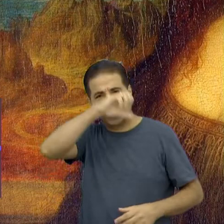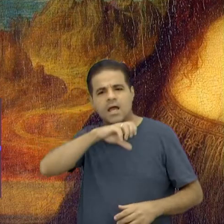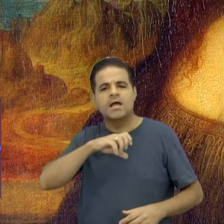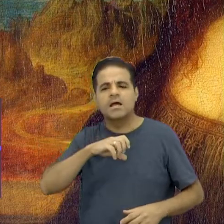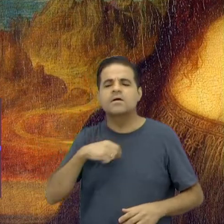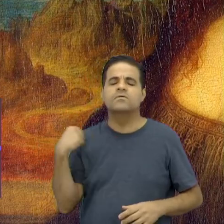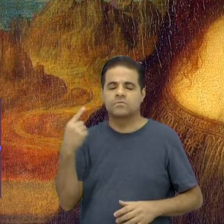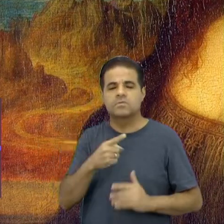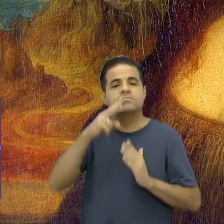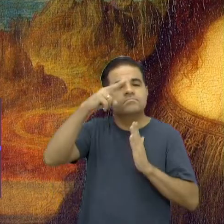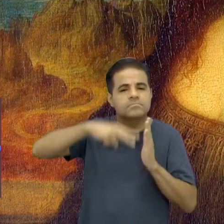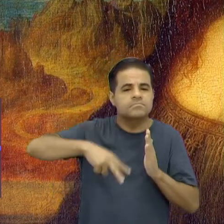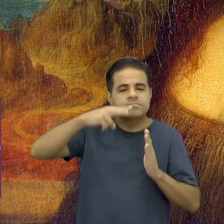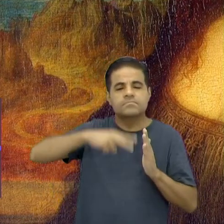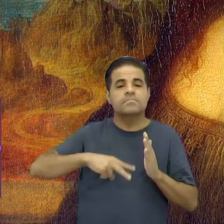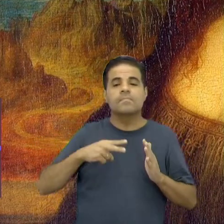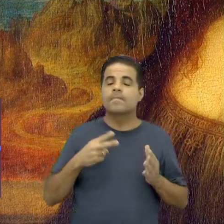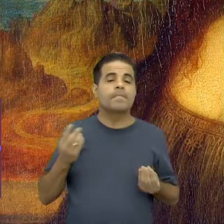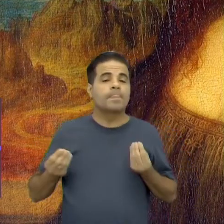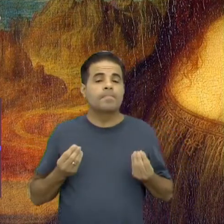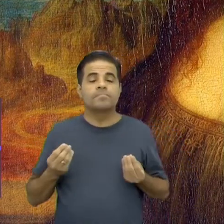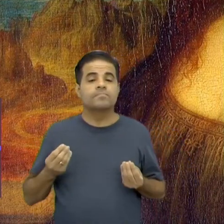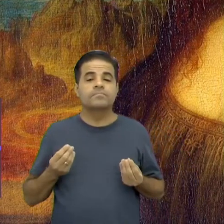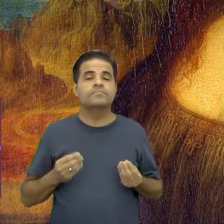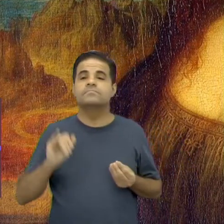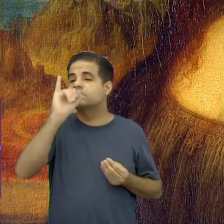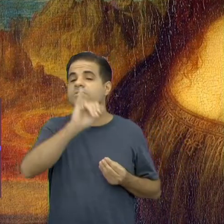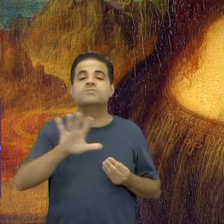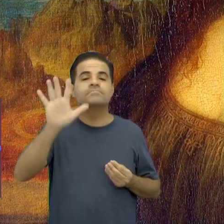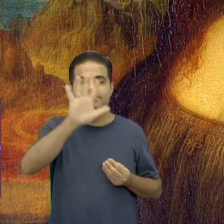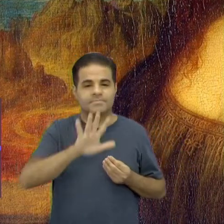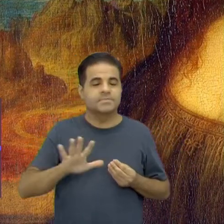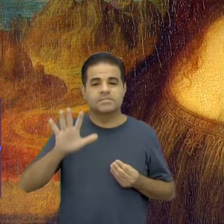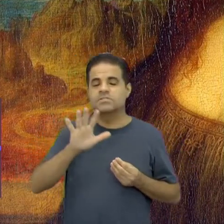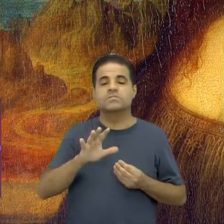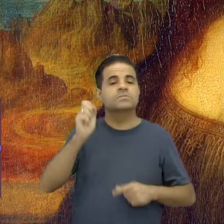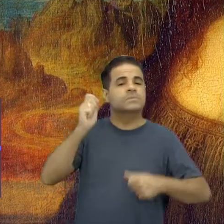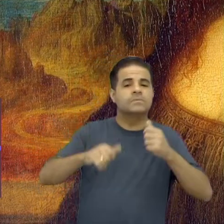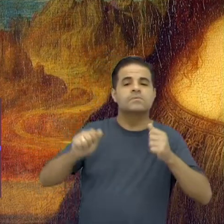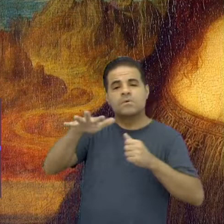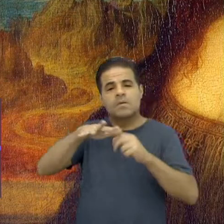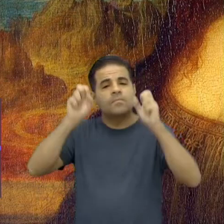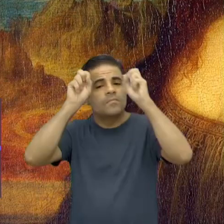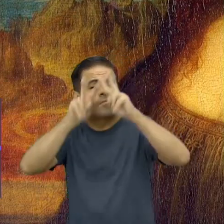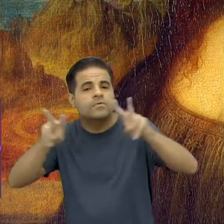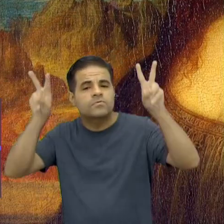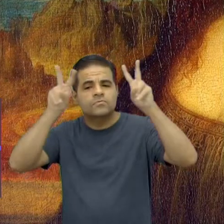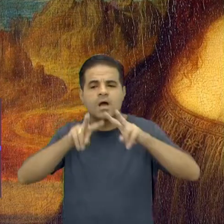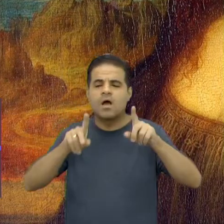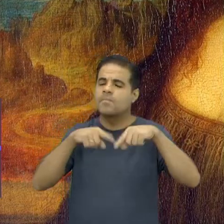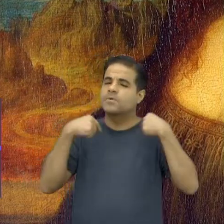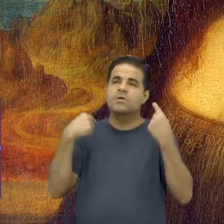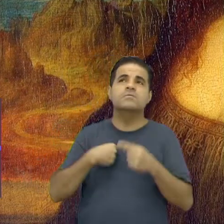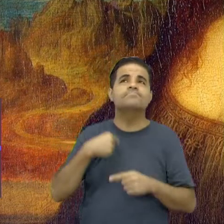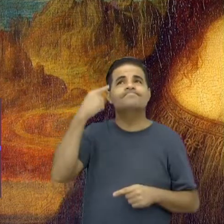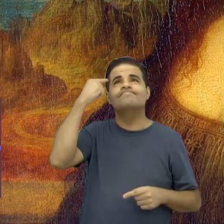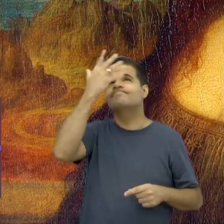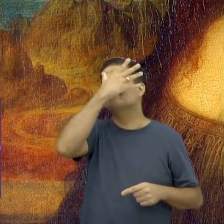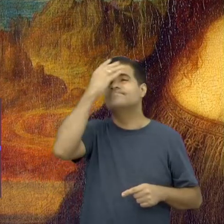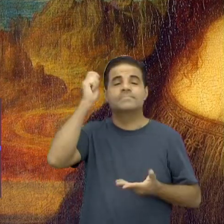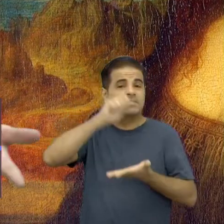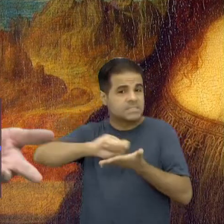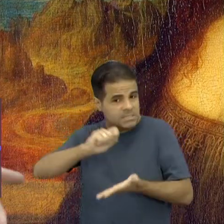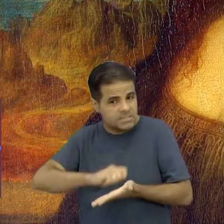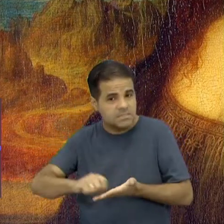a leitura de imagens, né? Então nós estamos falando do campo visual. Só que a gente não pode esquecer que a